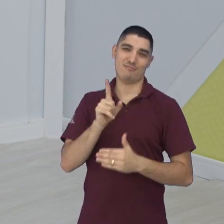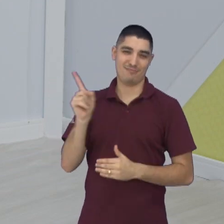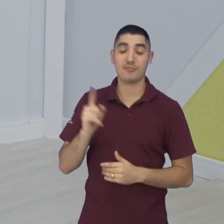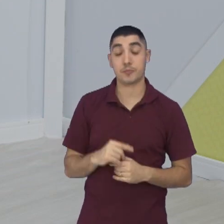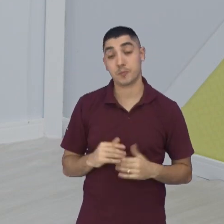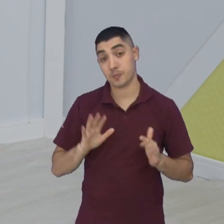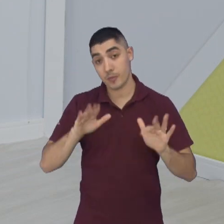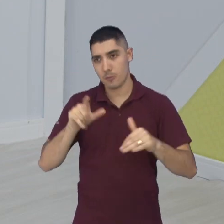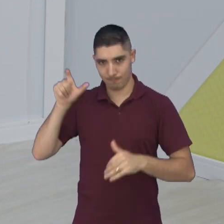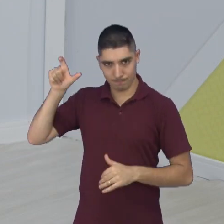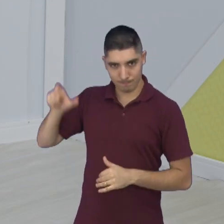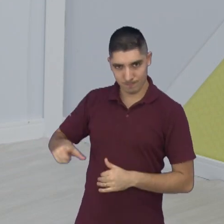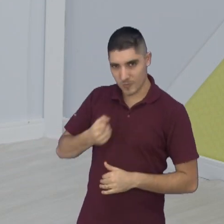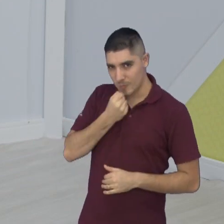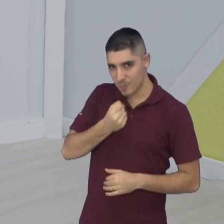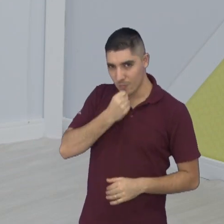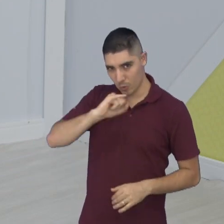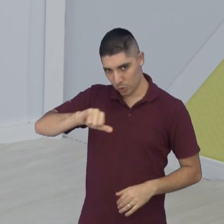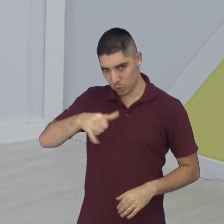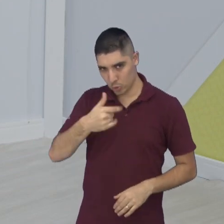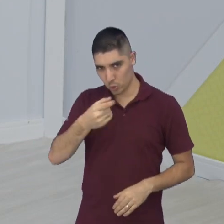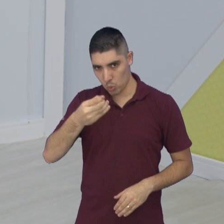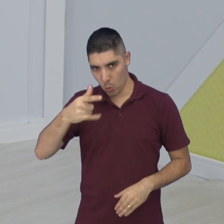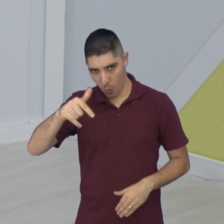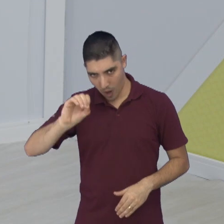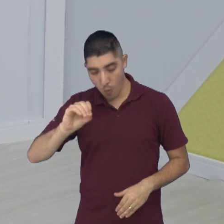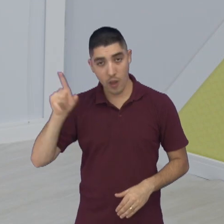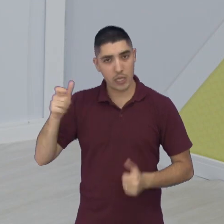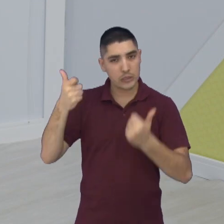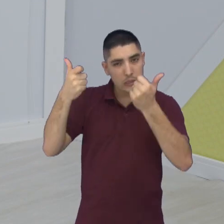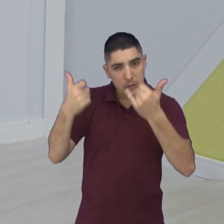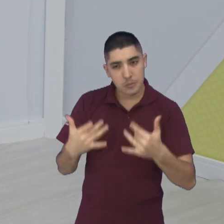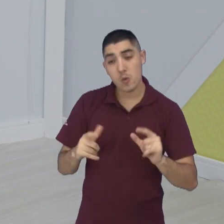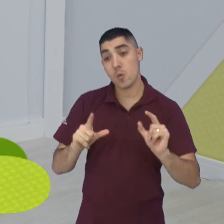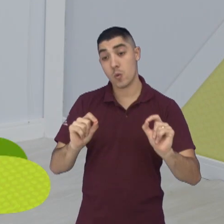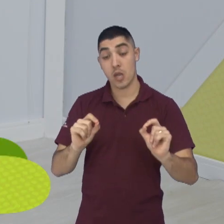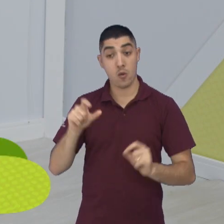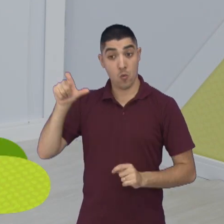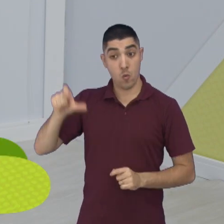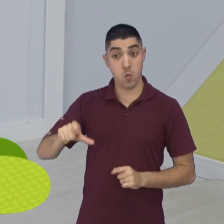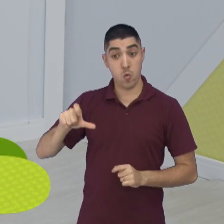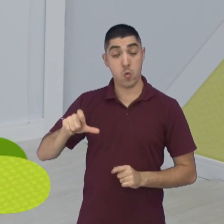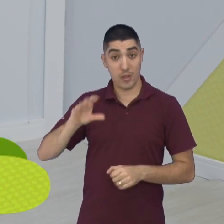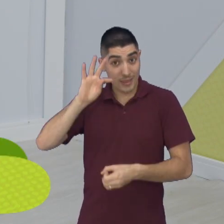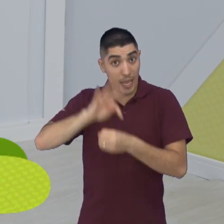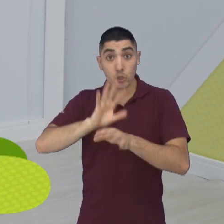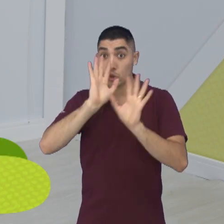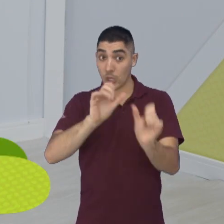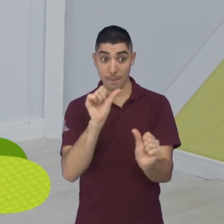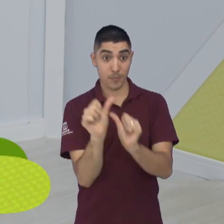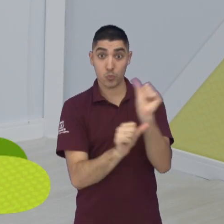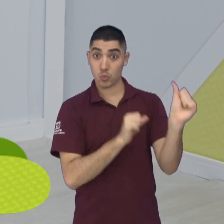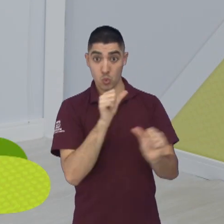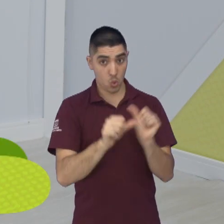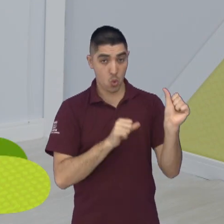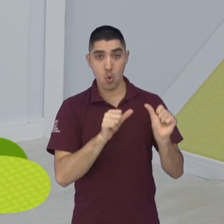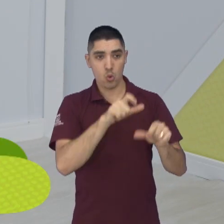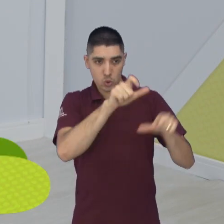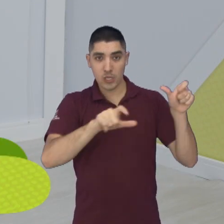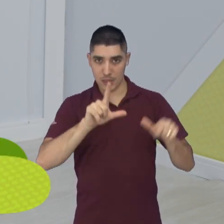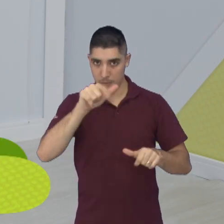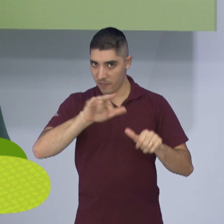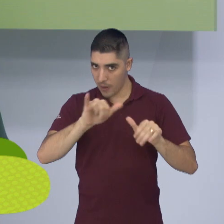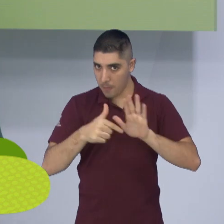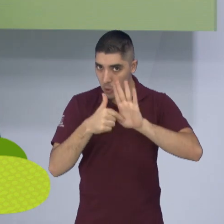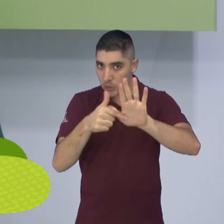dessa possibilidade de repetir a escalação. A gente vai ver já já. Ricardo Costa mudou bastante a equipe que vai entrar em campo daqui a pouco. Já já a gente vai mostrar sobre